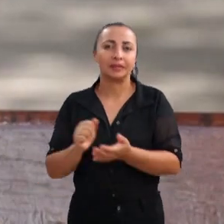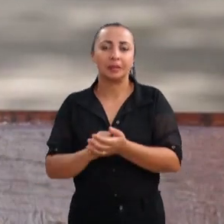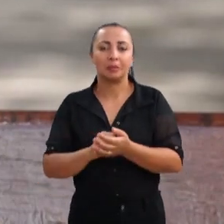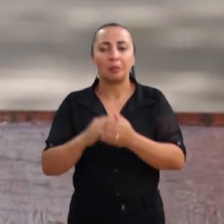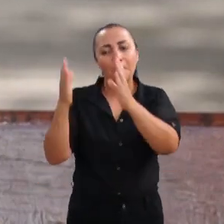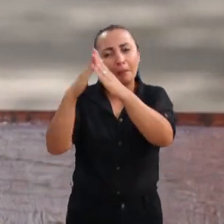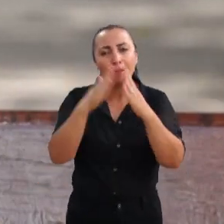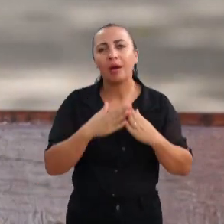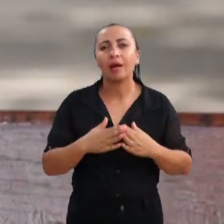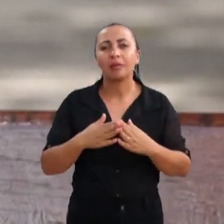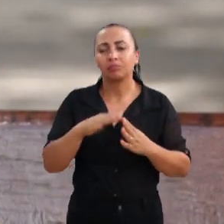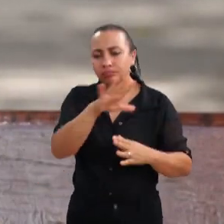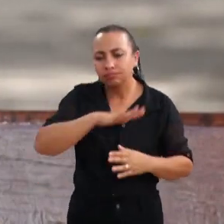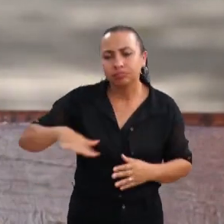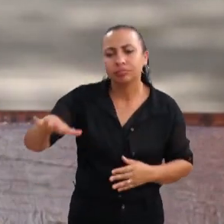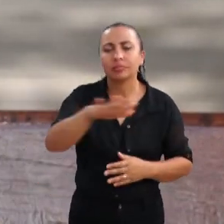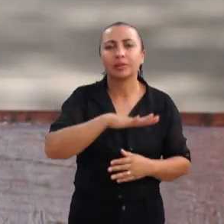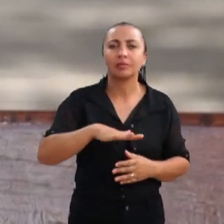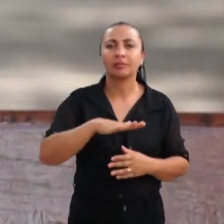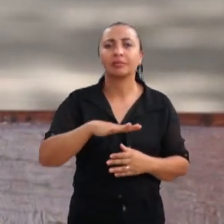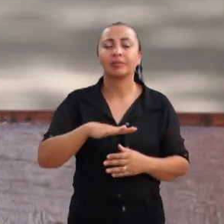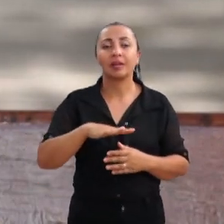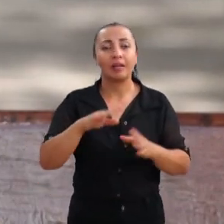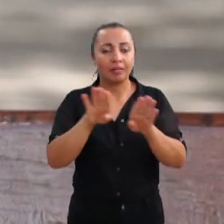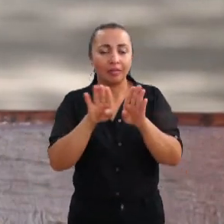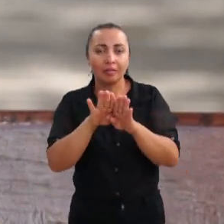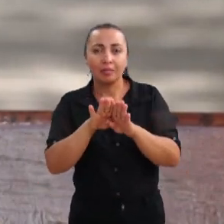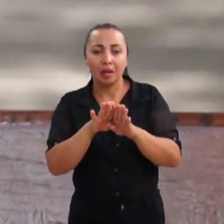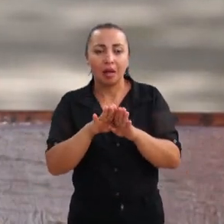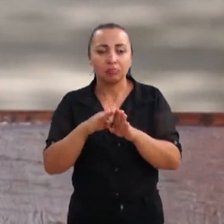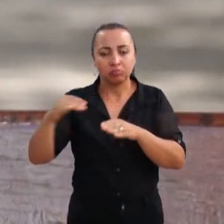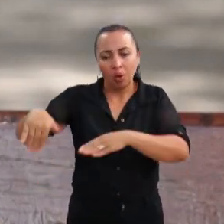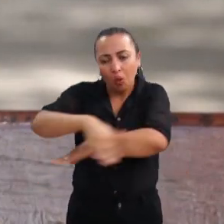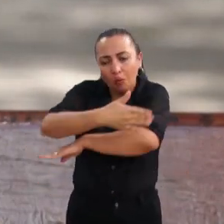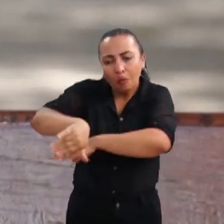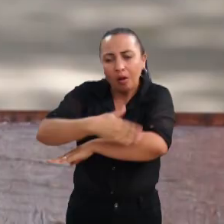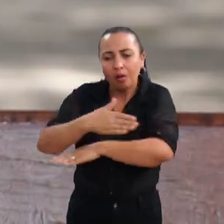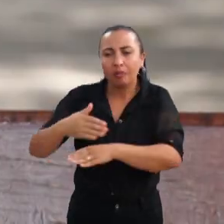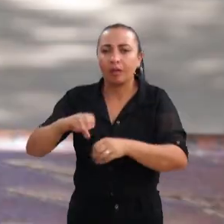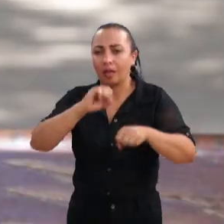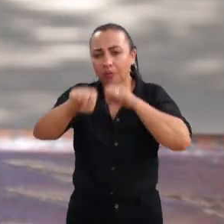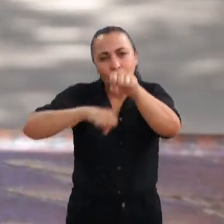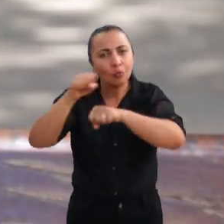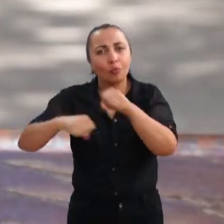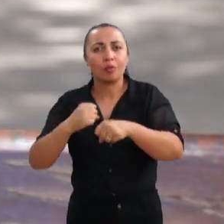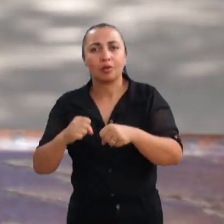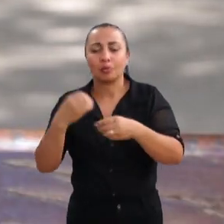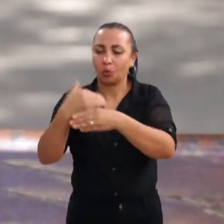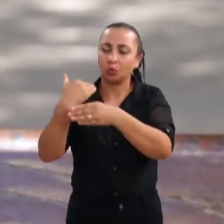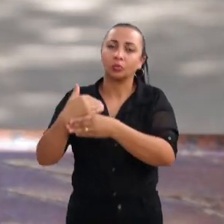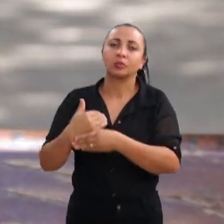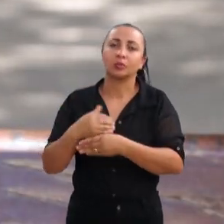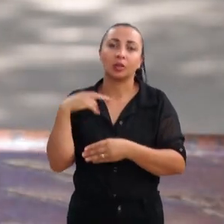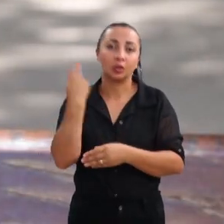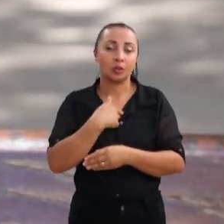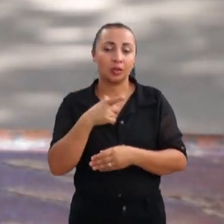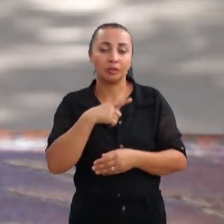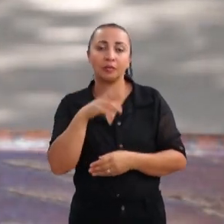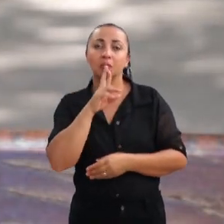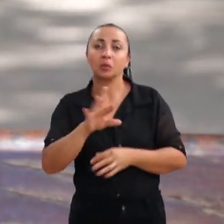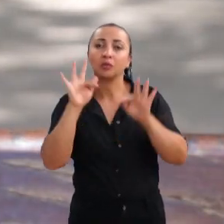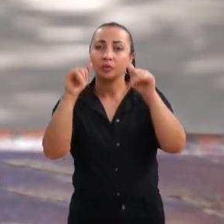Por bairro, por área, por área de ciclofaixa construída. A gente concluiu basicamente